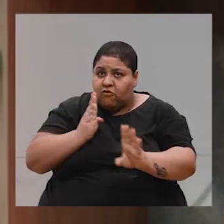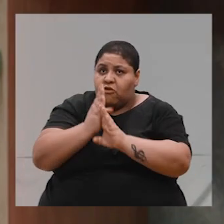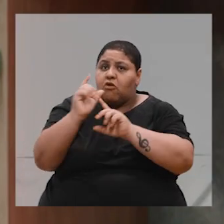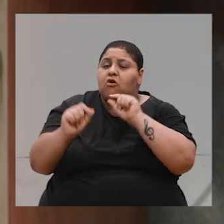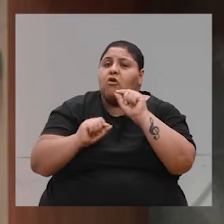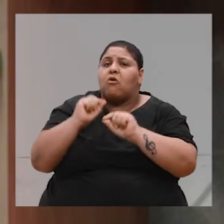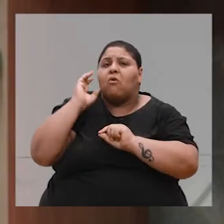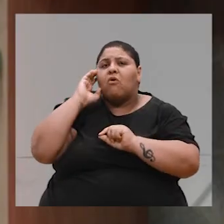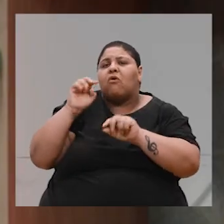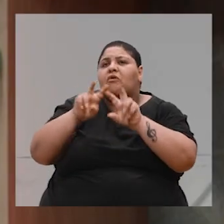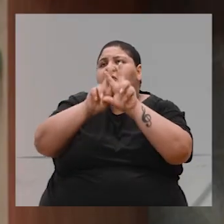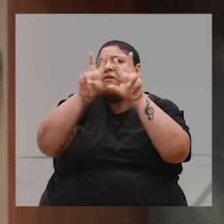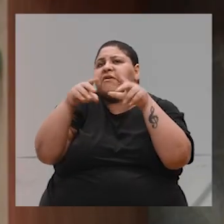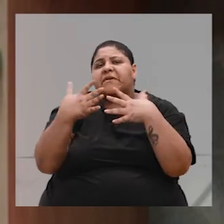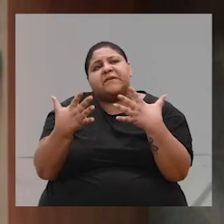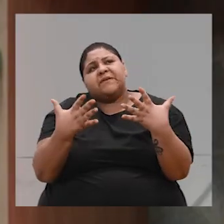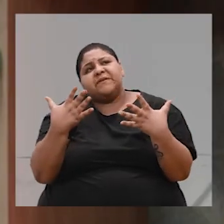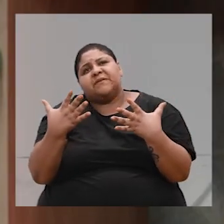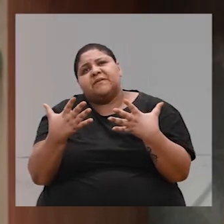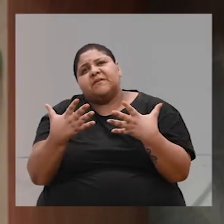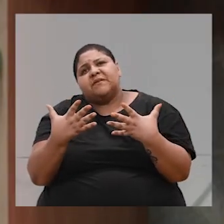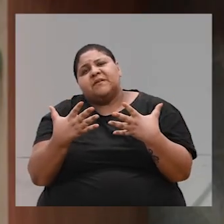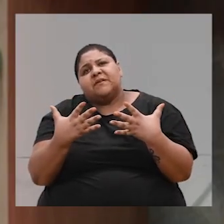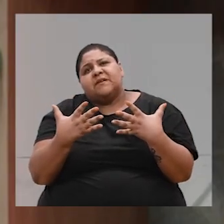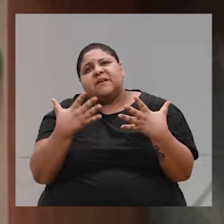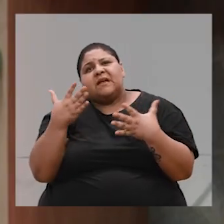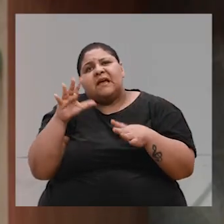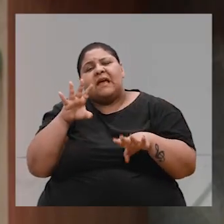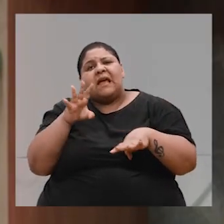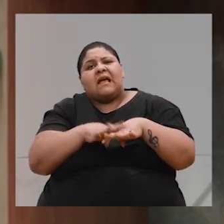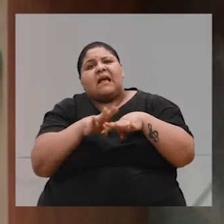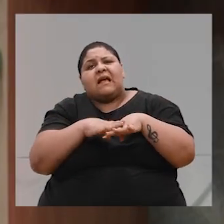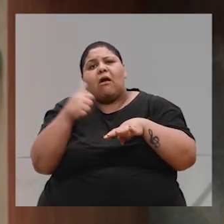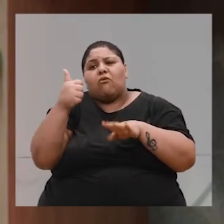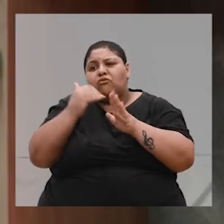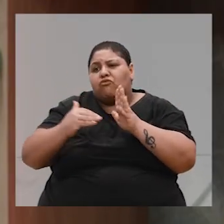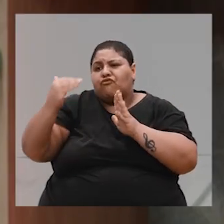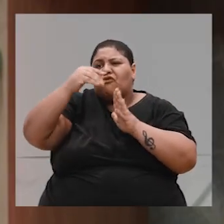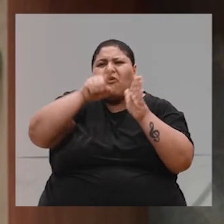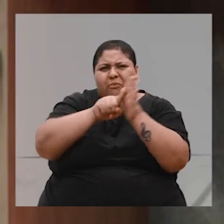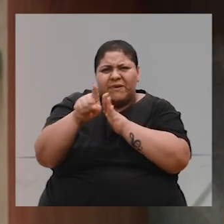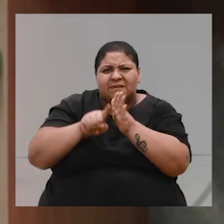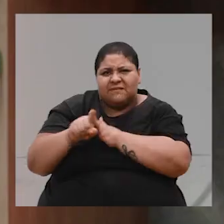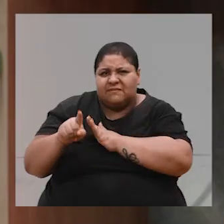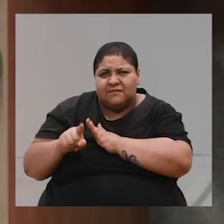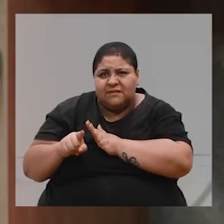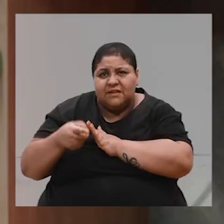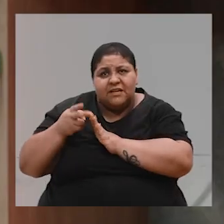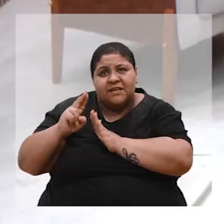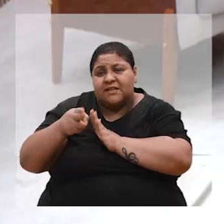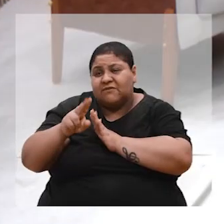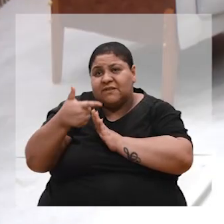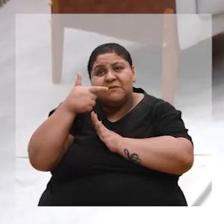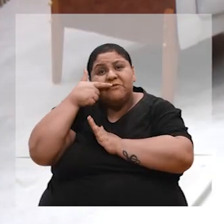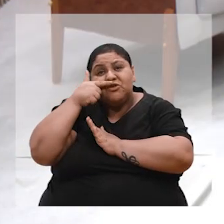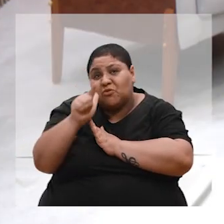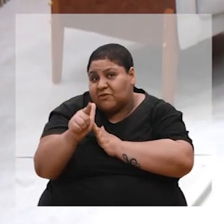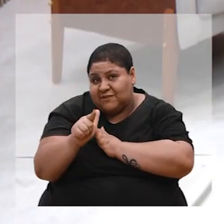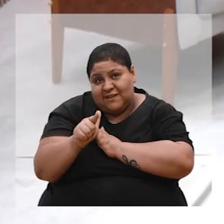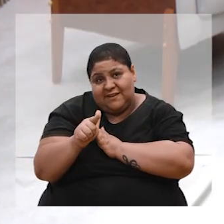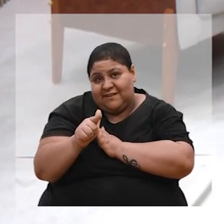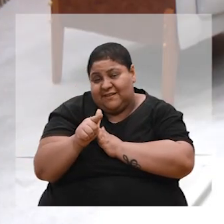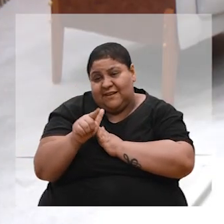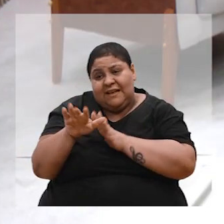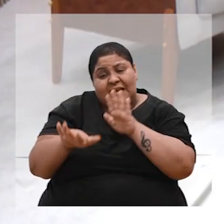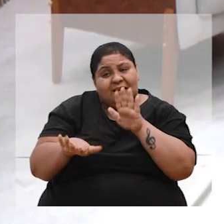vamos descobrir o que é esse assunto aqui. Ah, é equações de 1º grau. Vamos pesquisar um pouquinho. Não é sempre que a gente